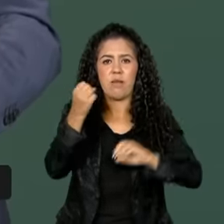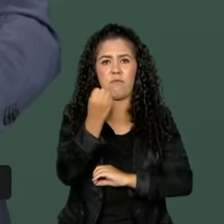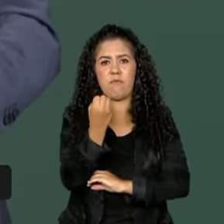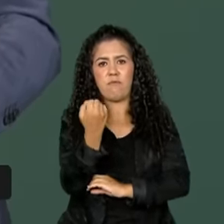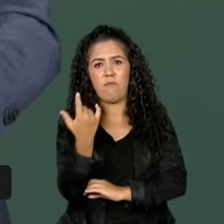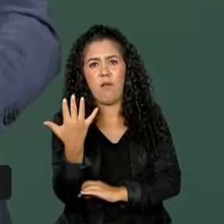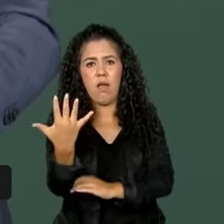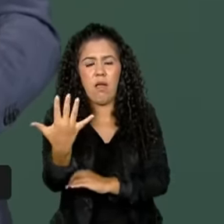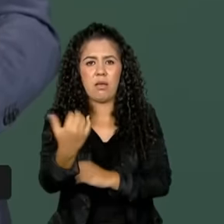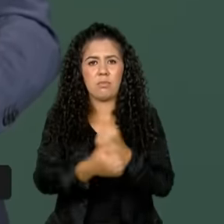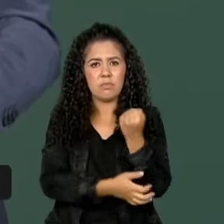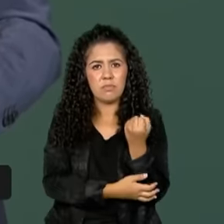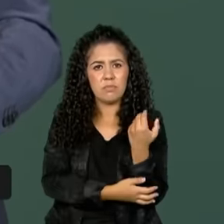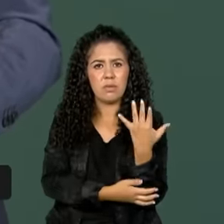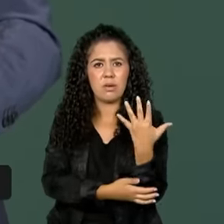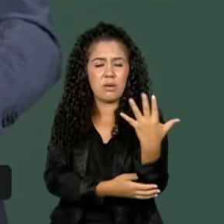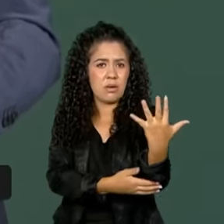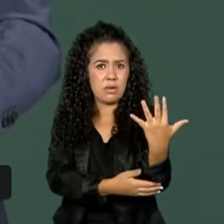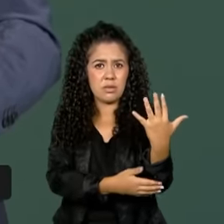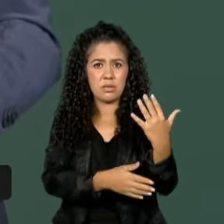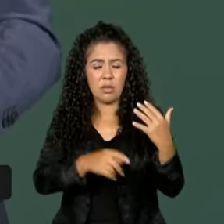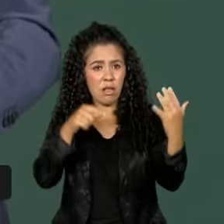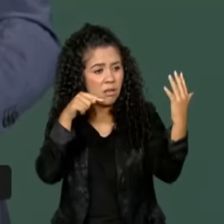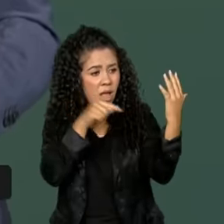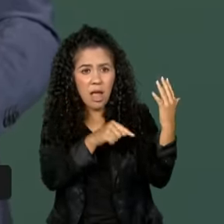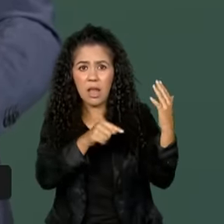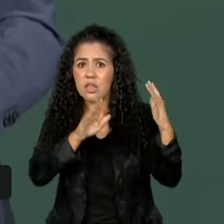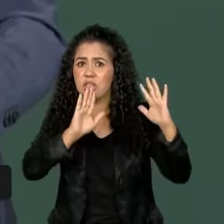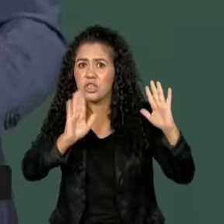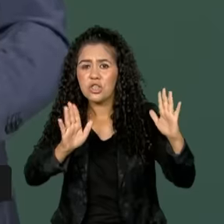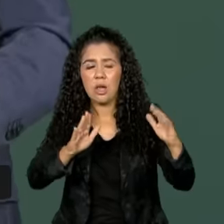viesse falar por si só.